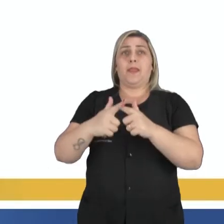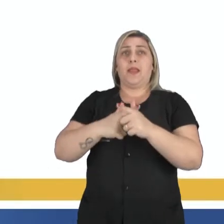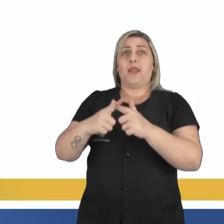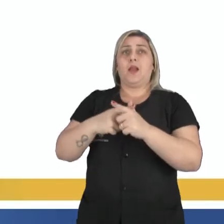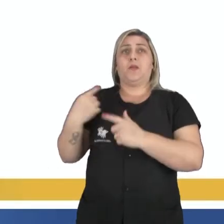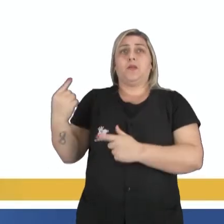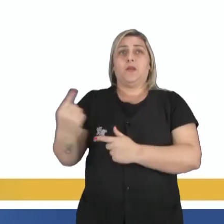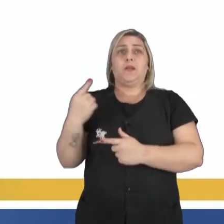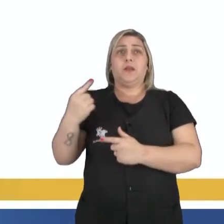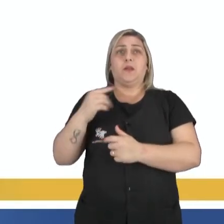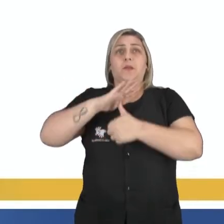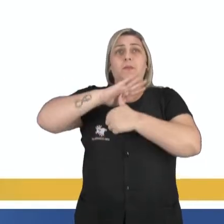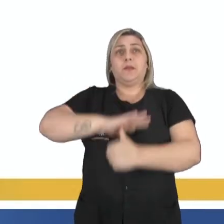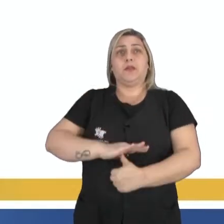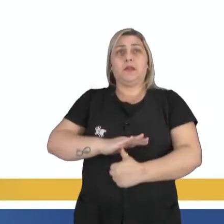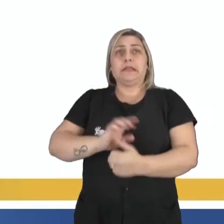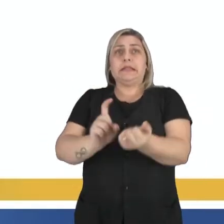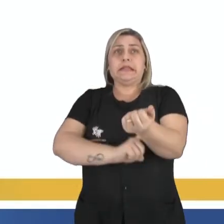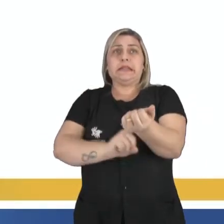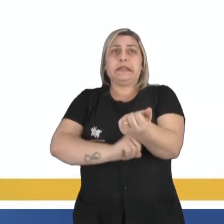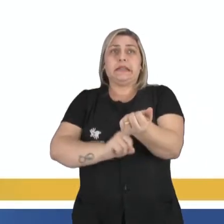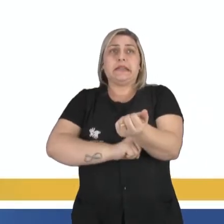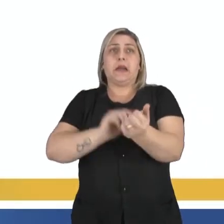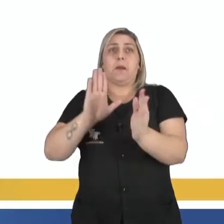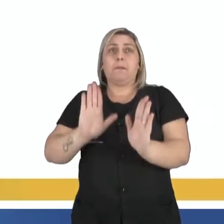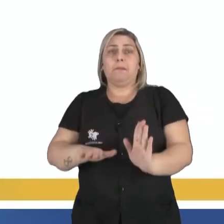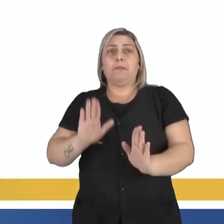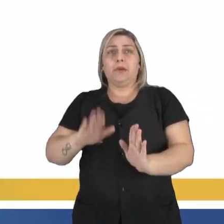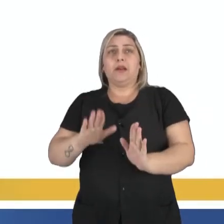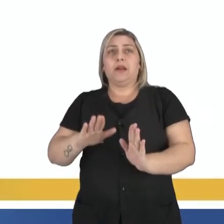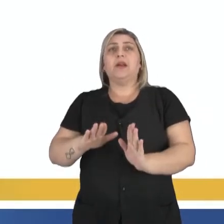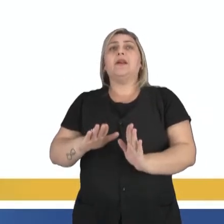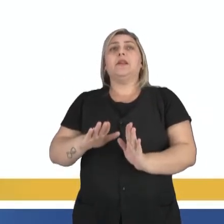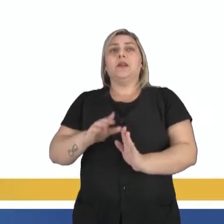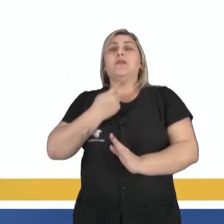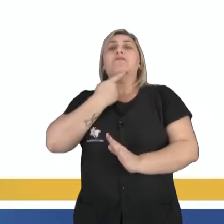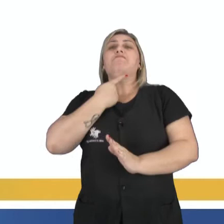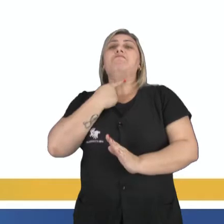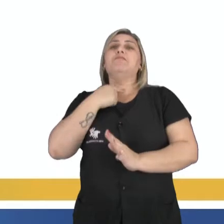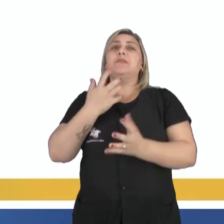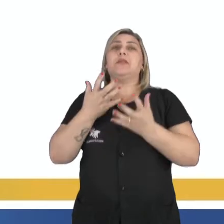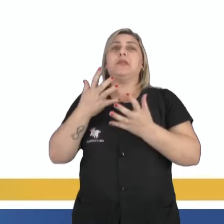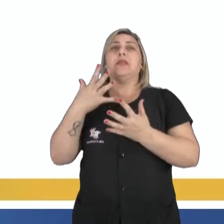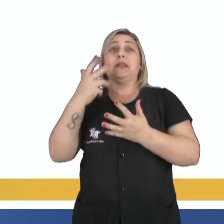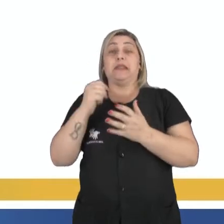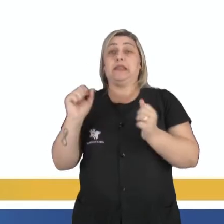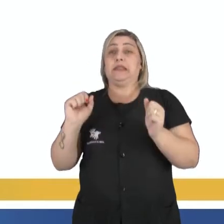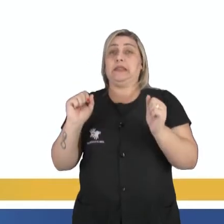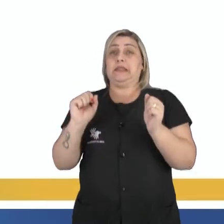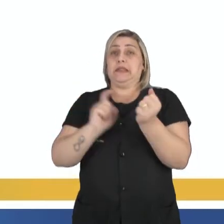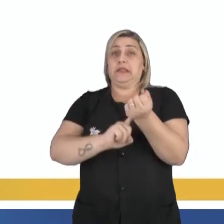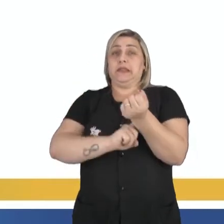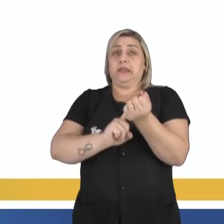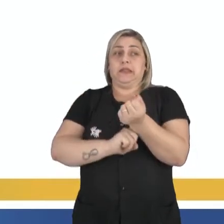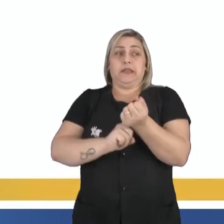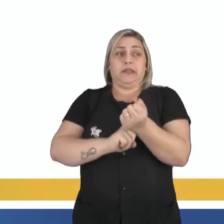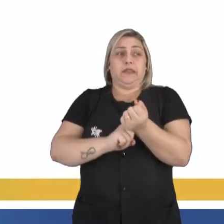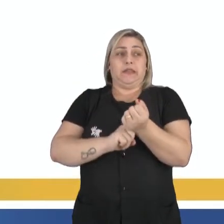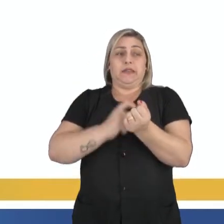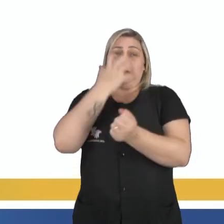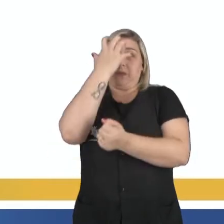como solidão, depressão, ansiedade, baixa autoestima e agressividade estão entre